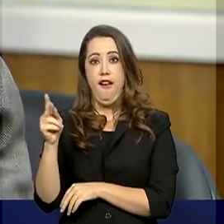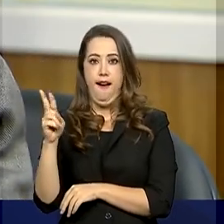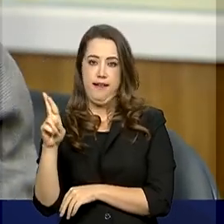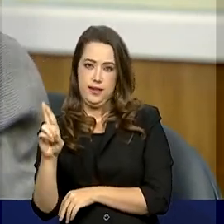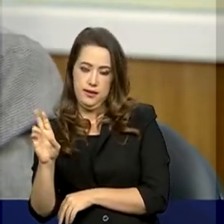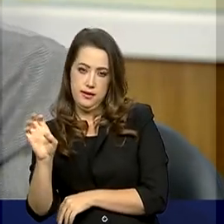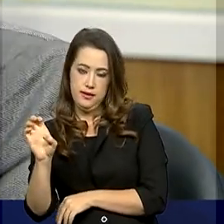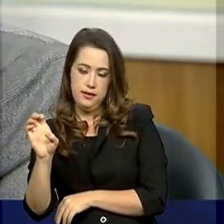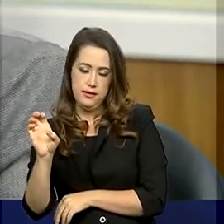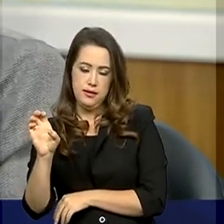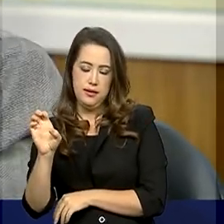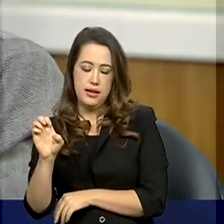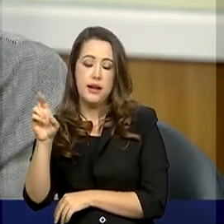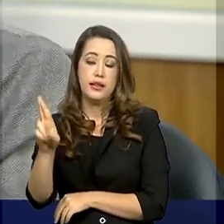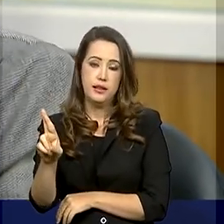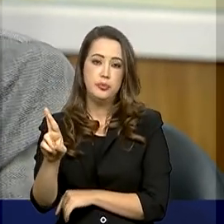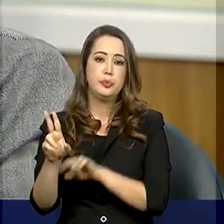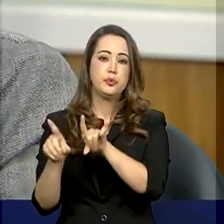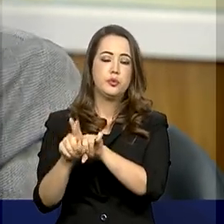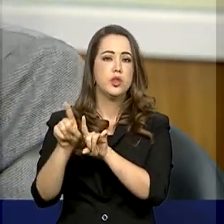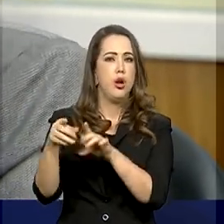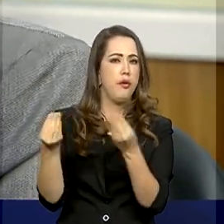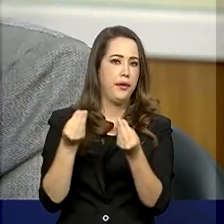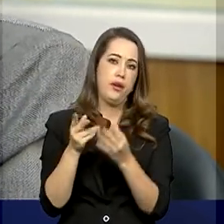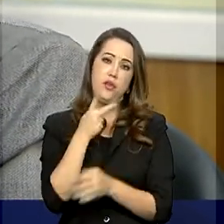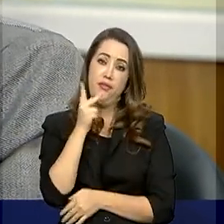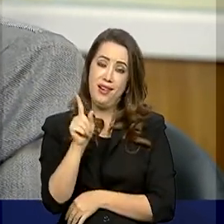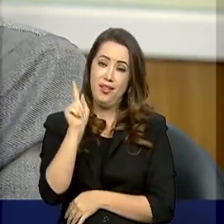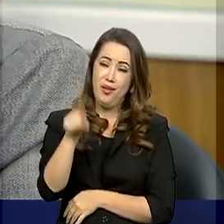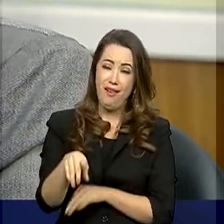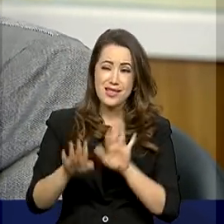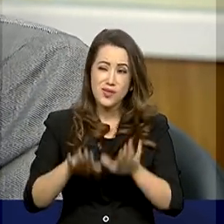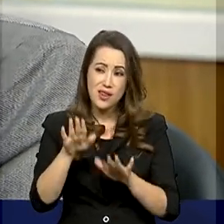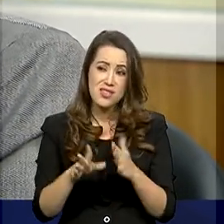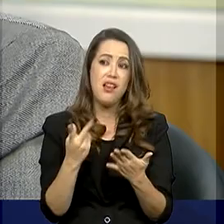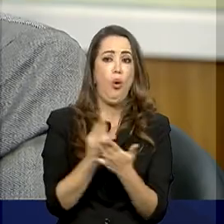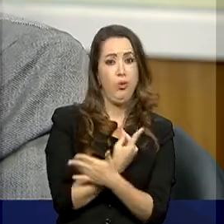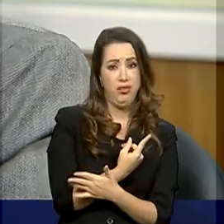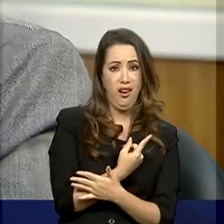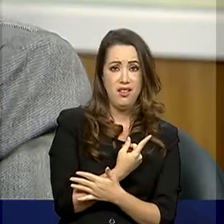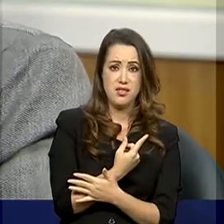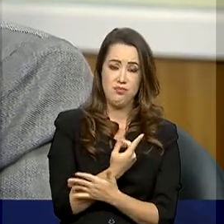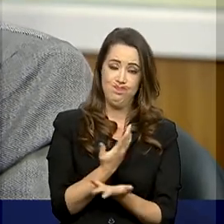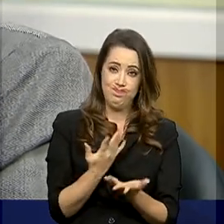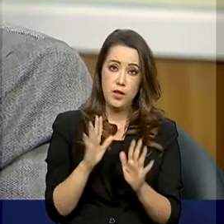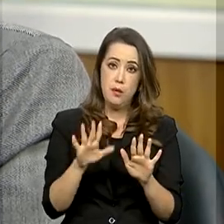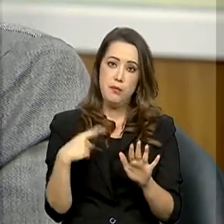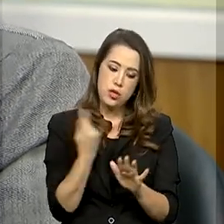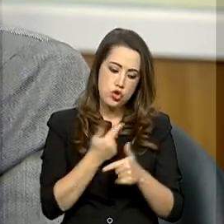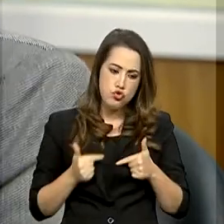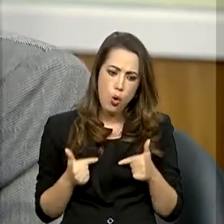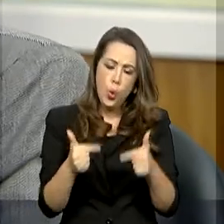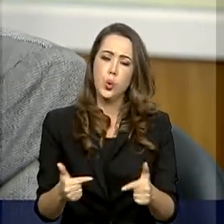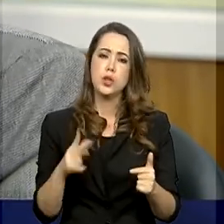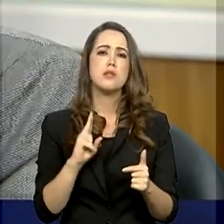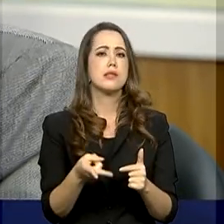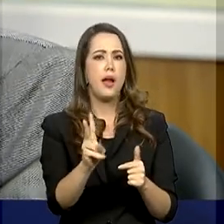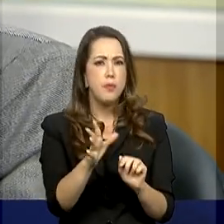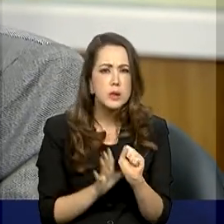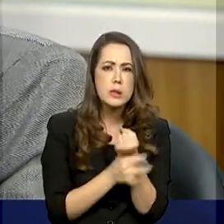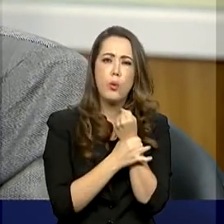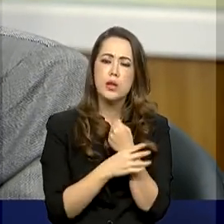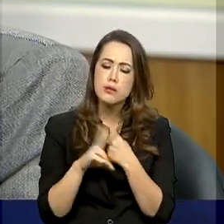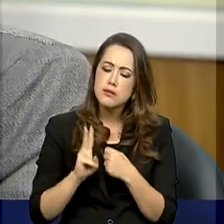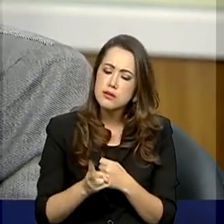é que em violável ela vai acontecer poucas vezes nós estamos sempre lutando para que não aconteça